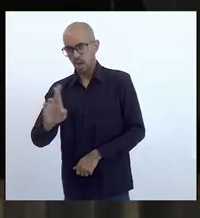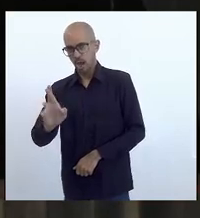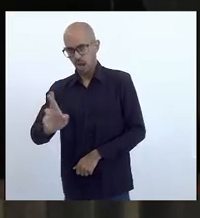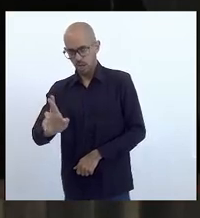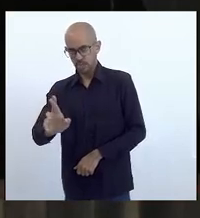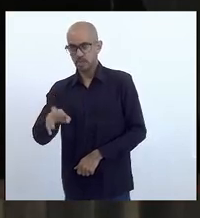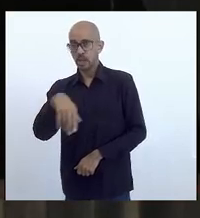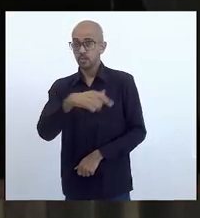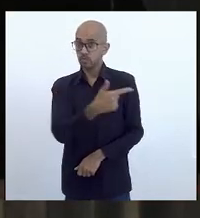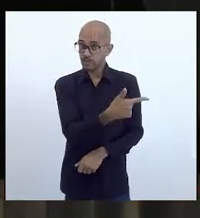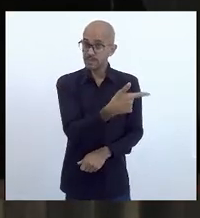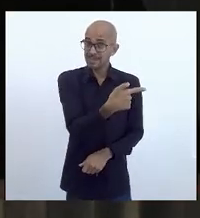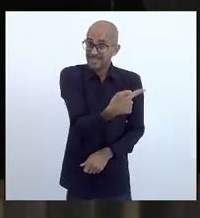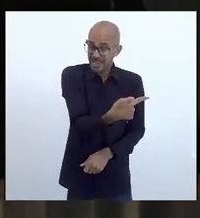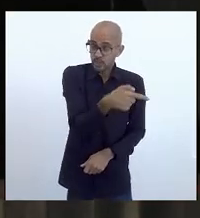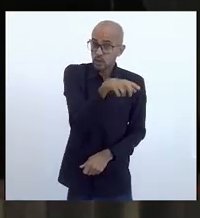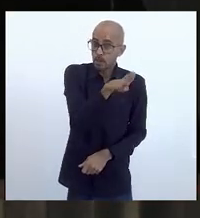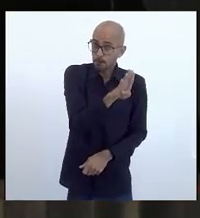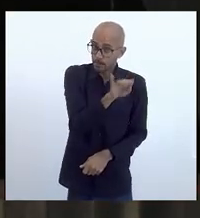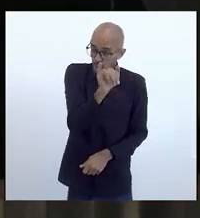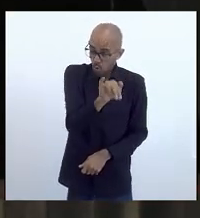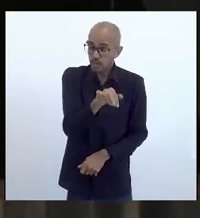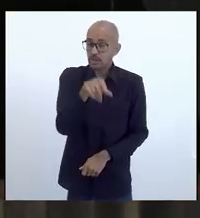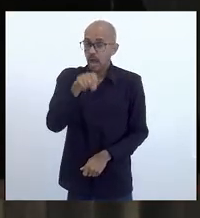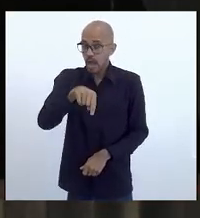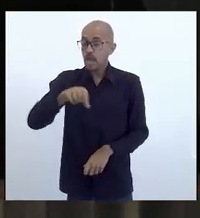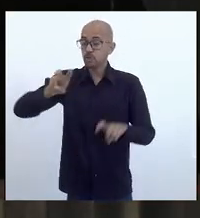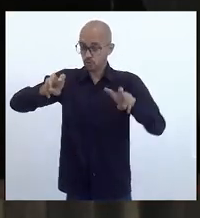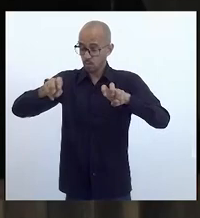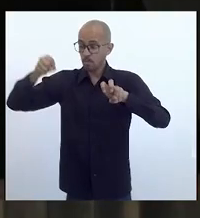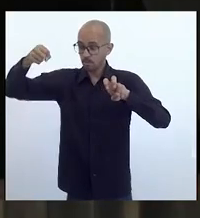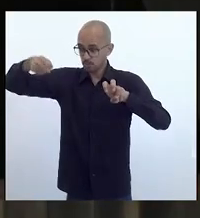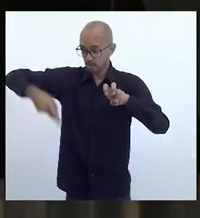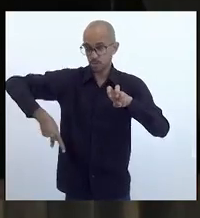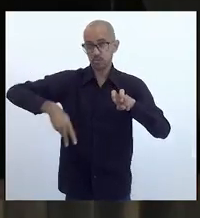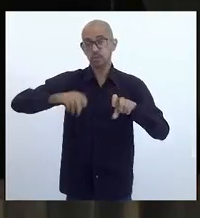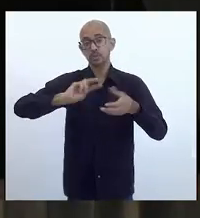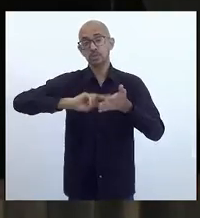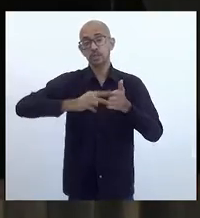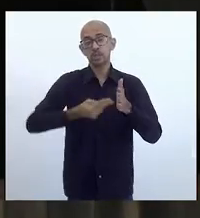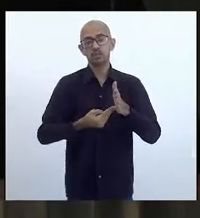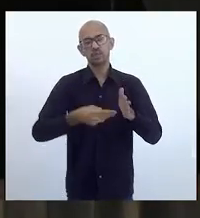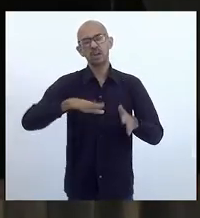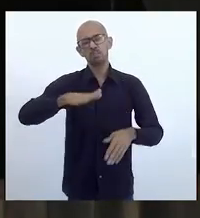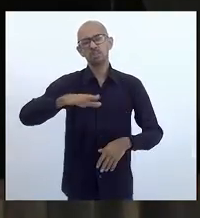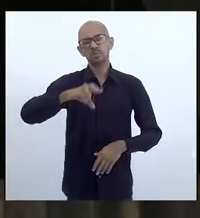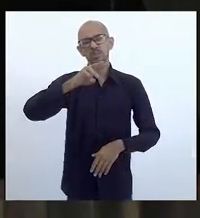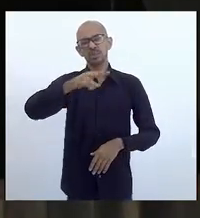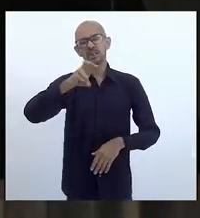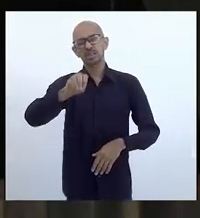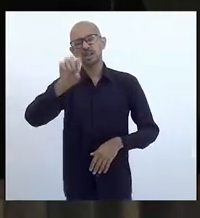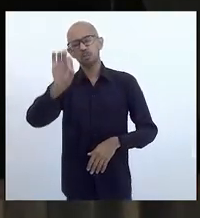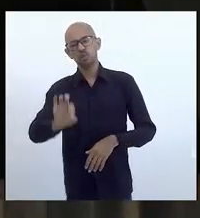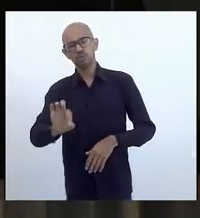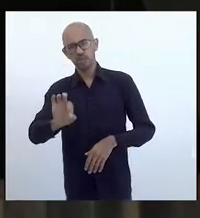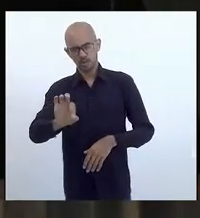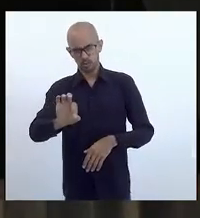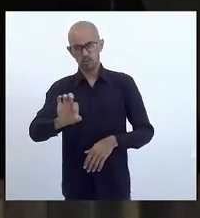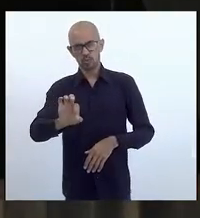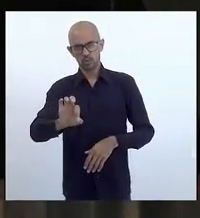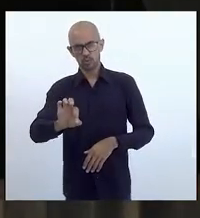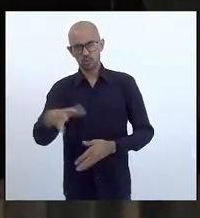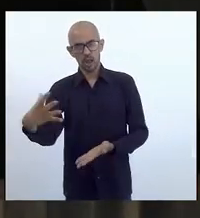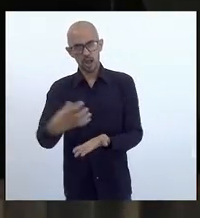bilhões tem a ver com a Seguridade Social, portanto, um terço da receita a ser arrecadada, né, e que